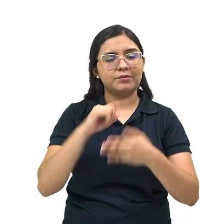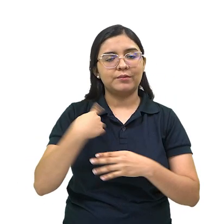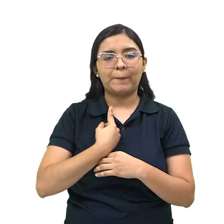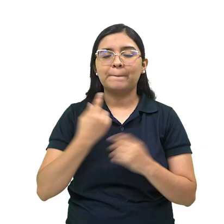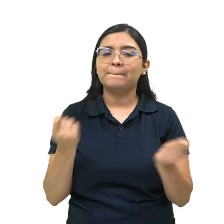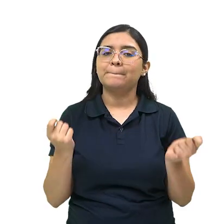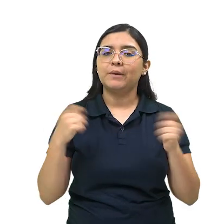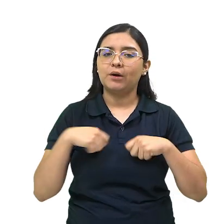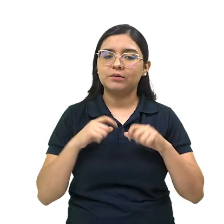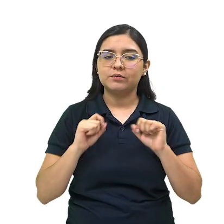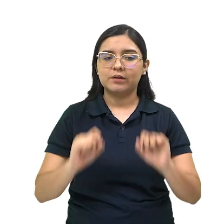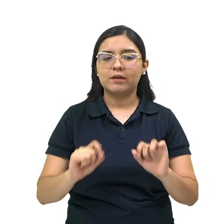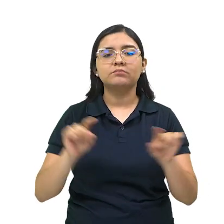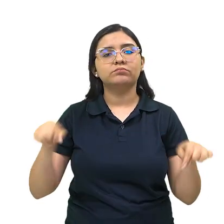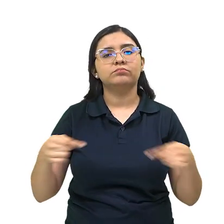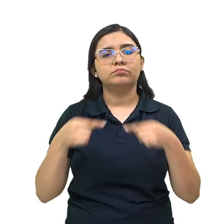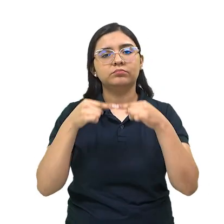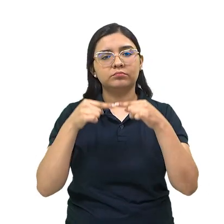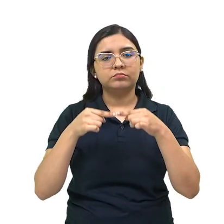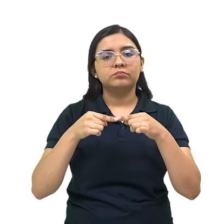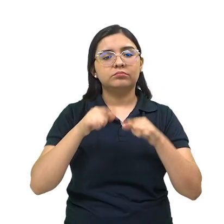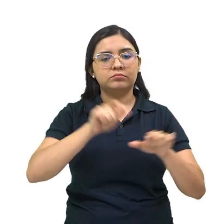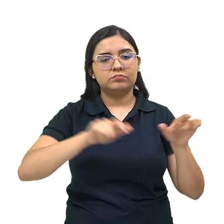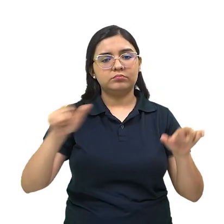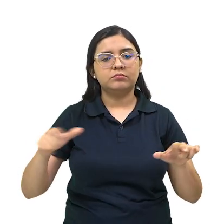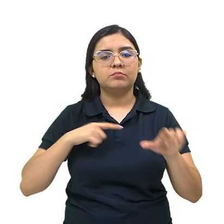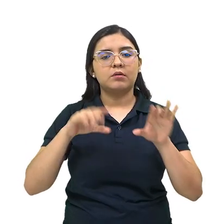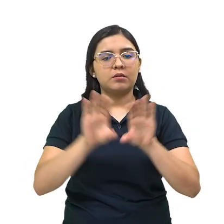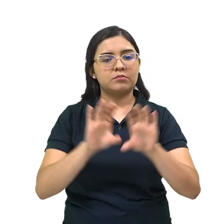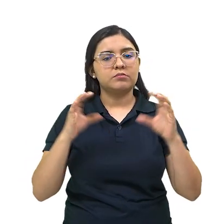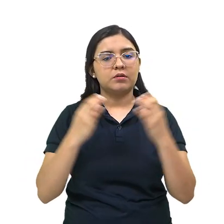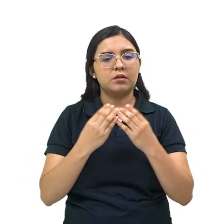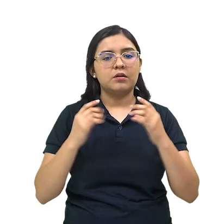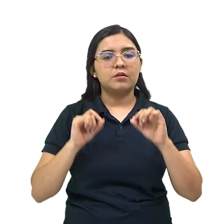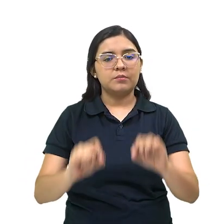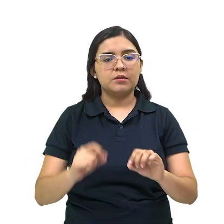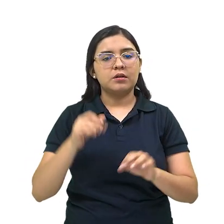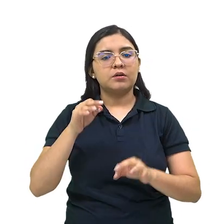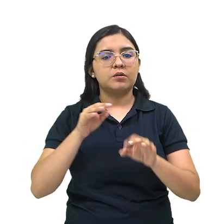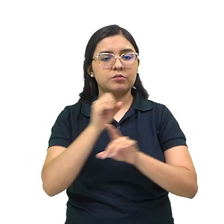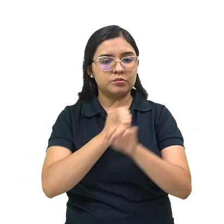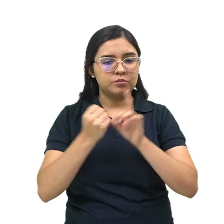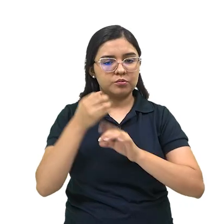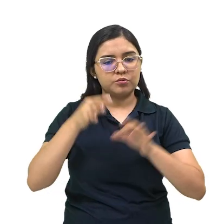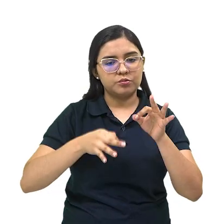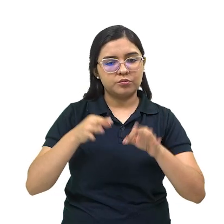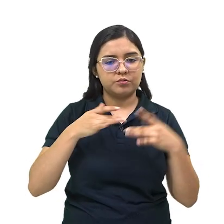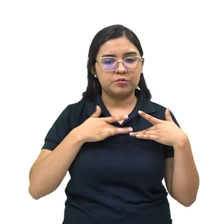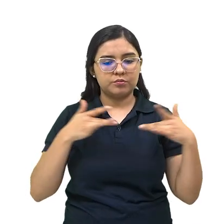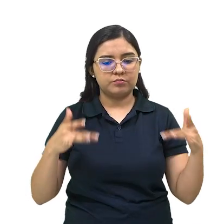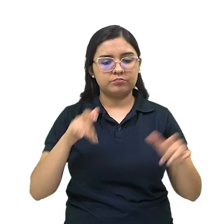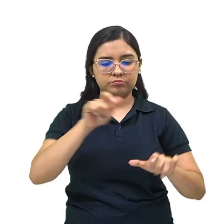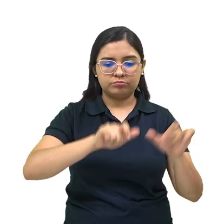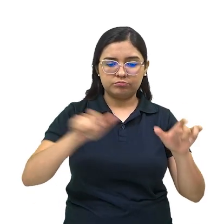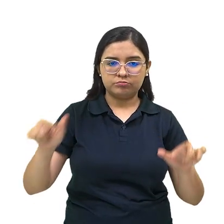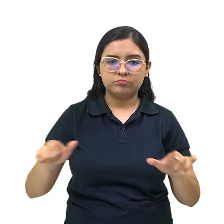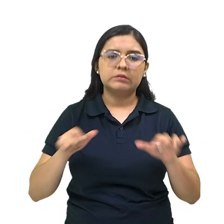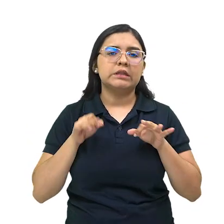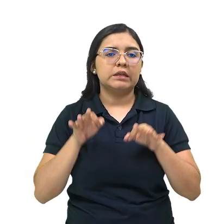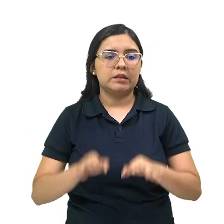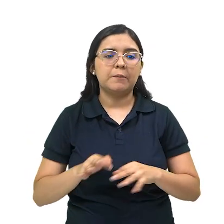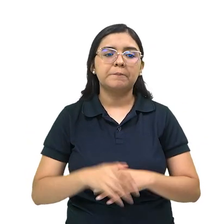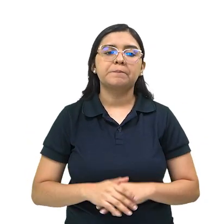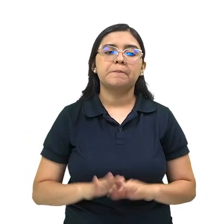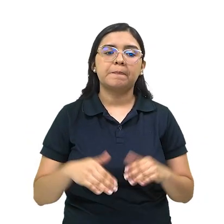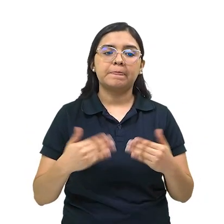possa alinhar ali os seres humanos na construção de uma sociedade mais justa e fraterna, formando pessoas de fato íntegras.